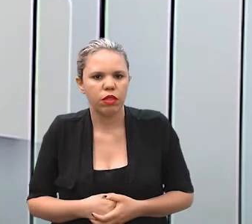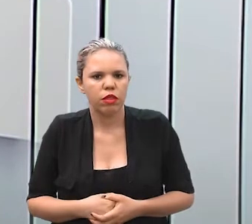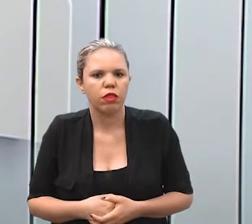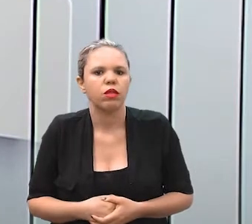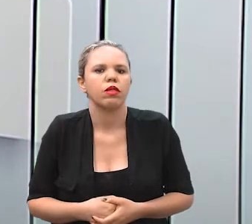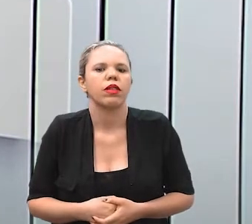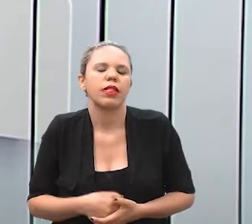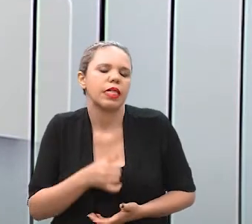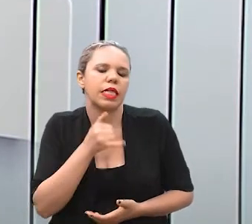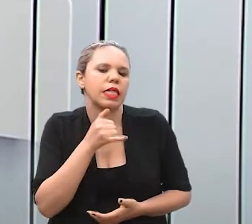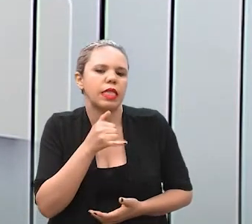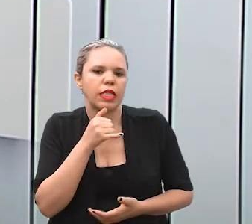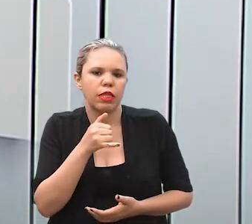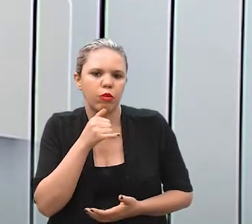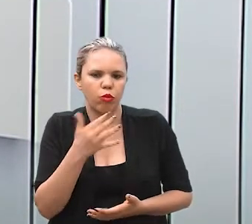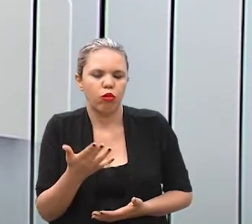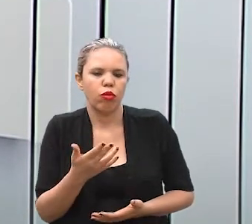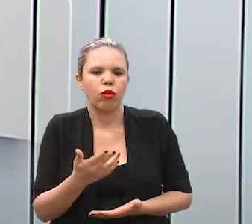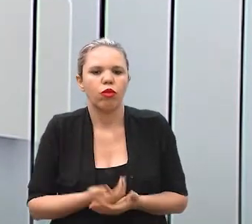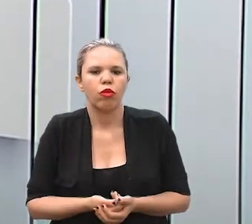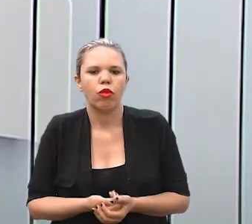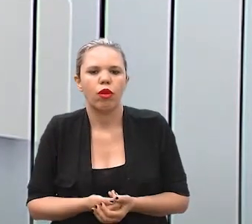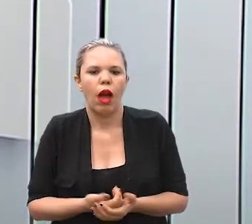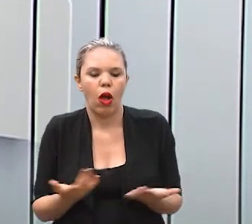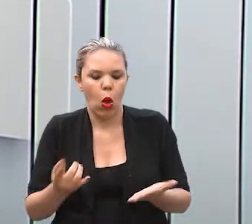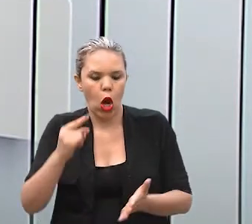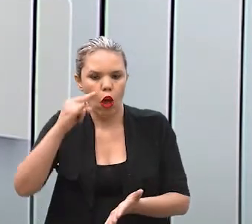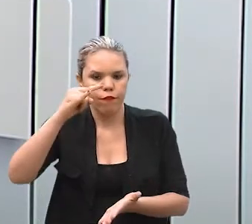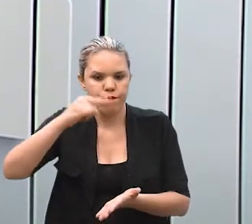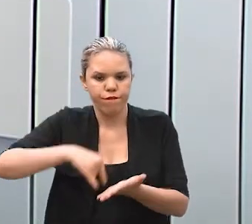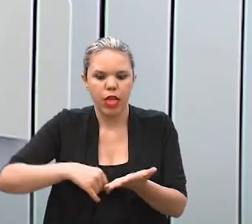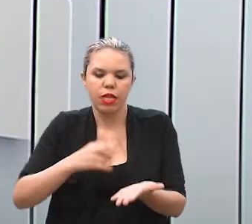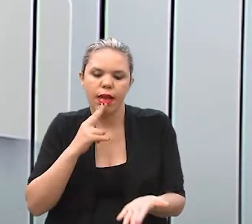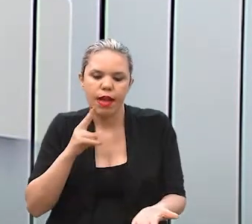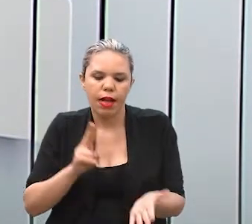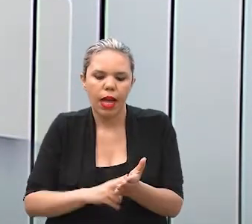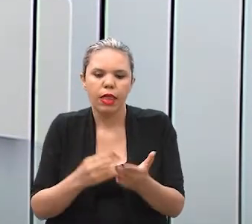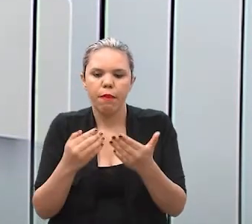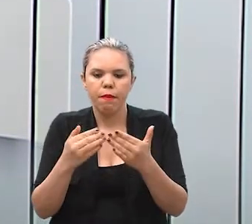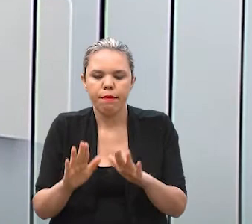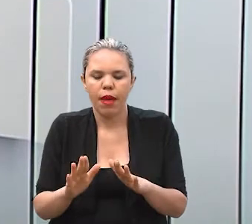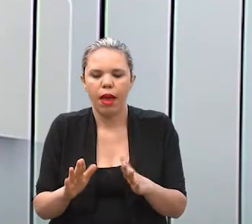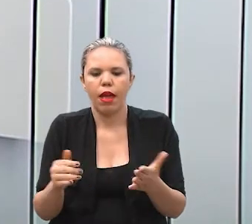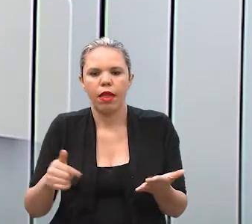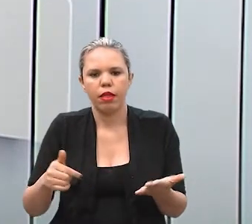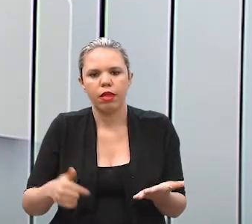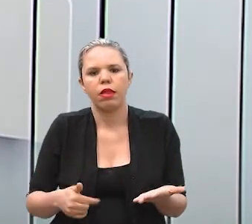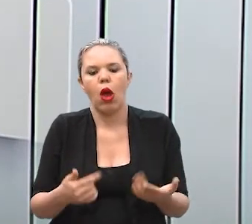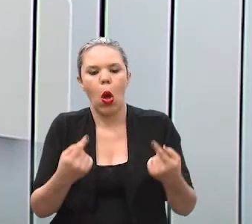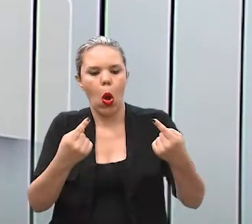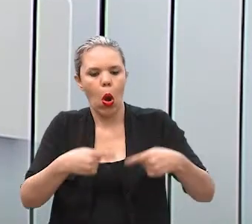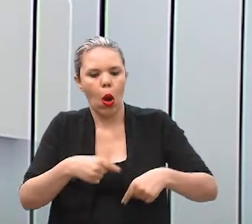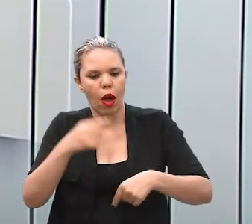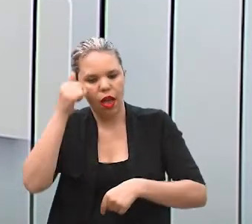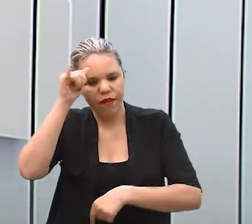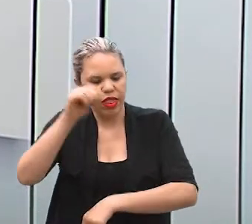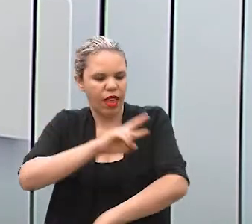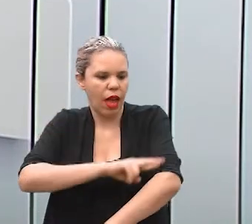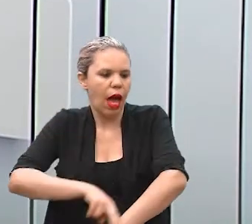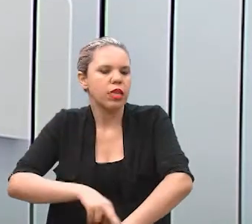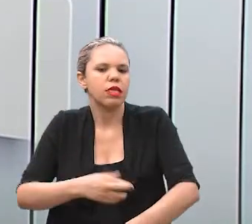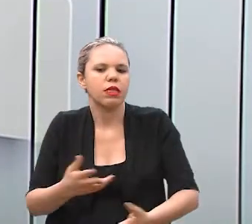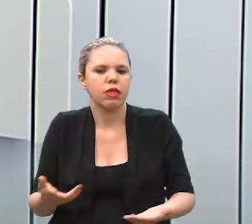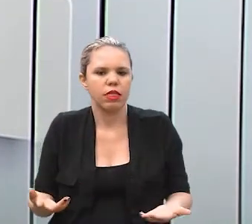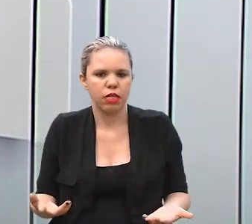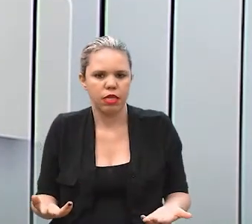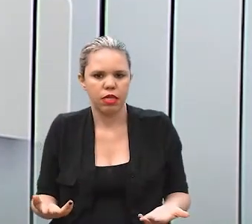carta aberta contra o racismo, né? Em pleno século XXI, em 2020, é necessário combater atos